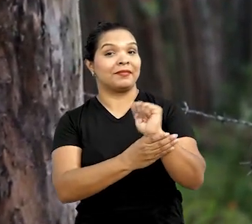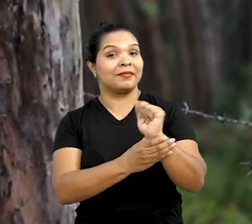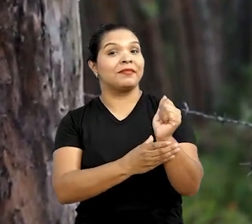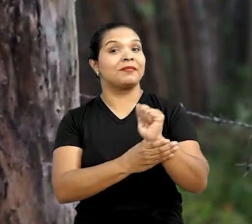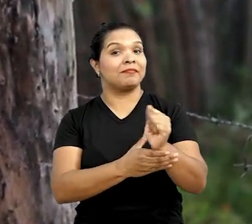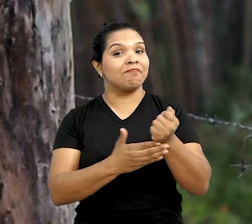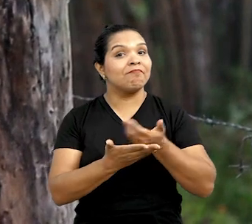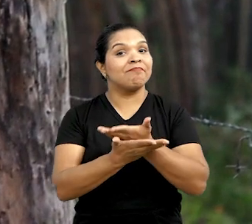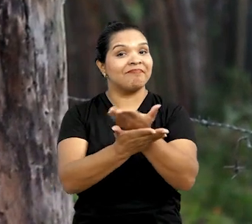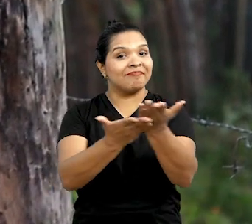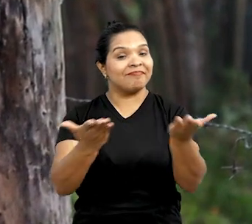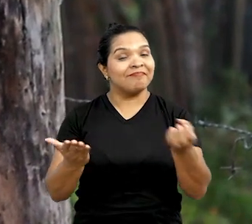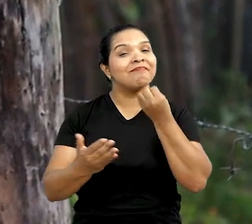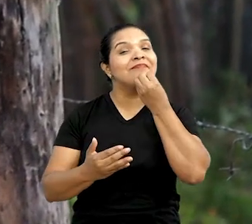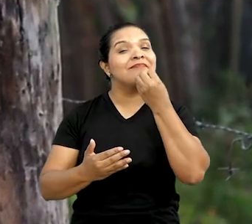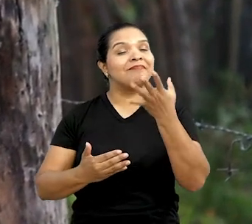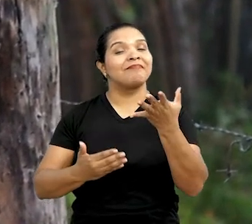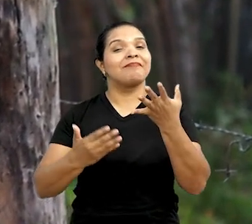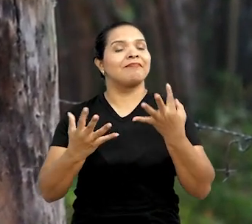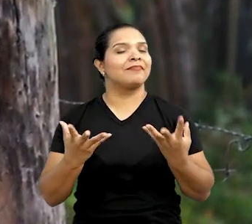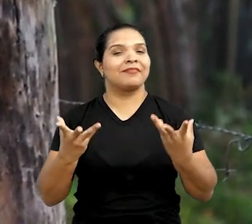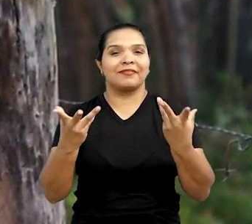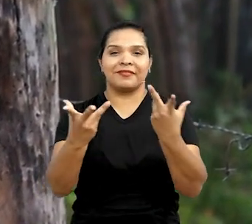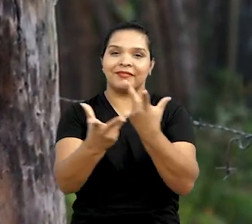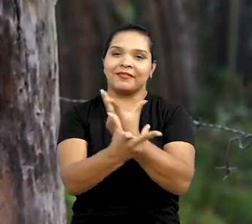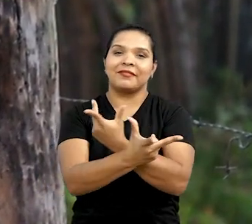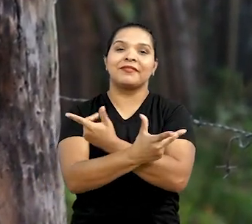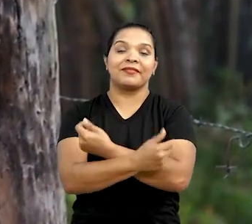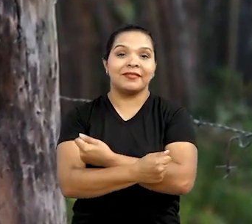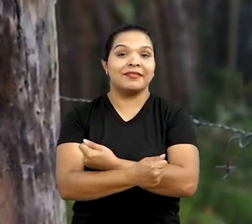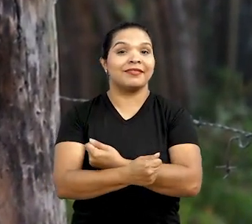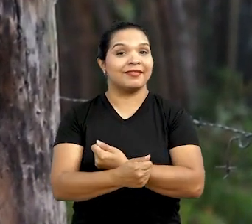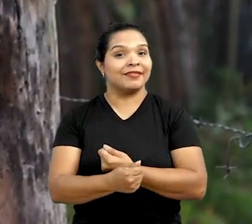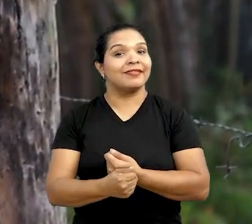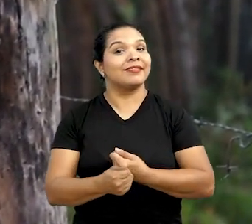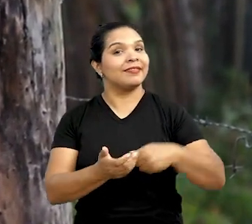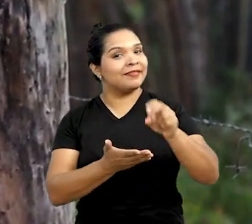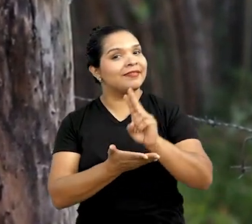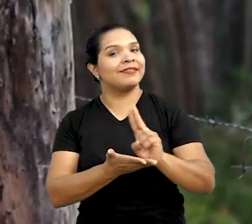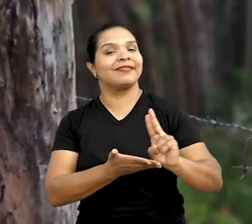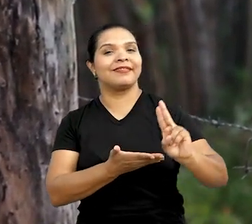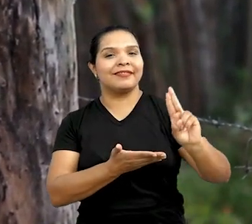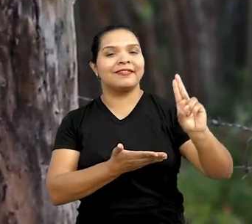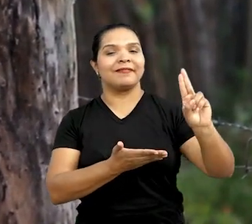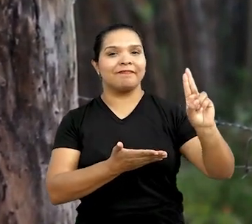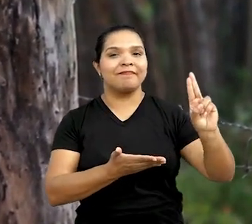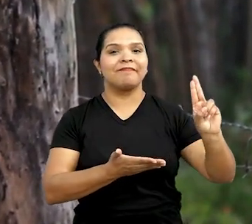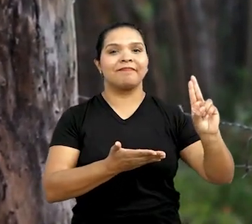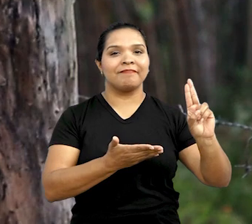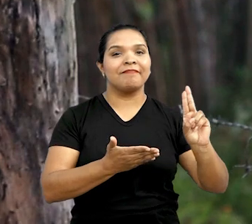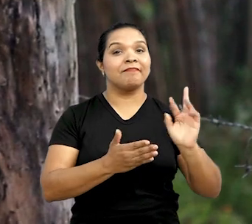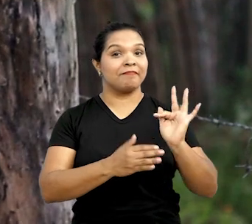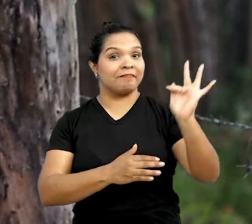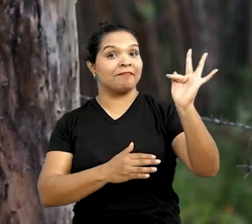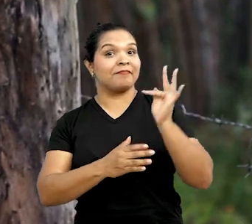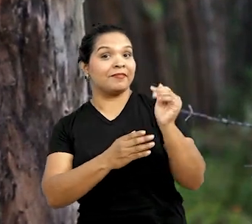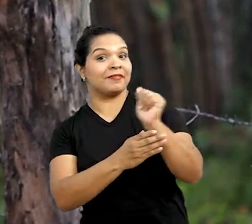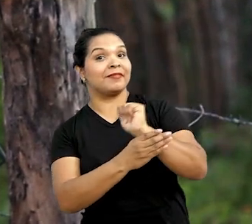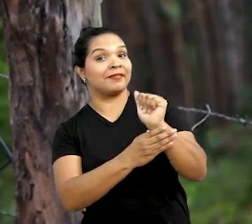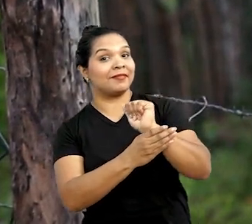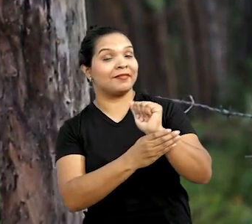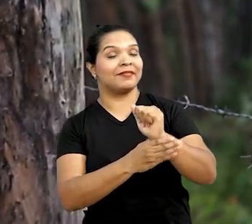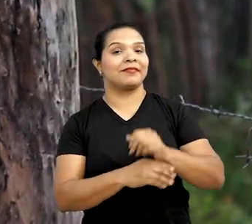Amargosa. Olha que coisa boa, que coisa maravilhosa, uma universidade federal